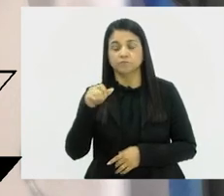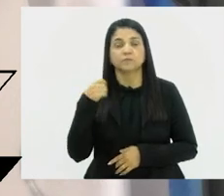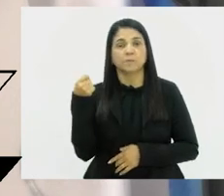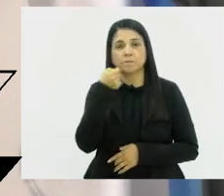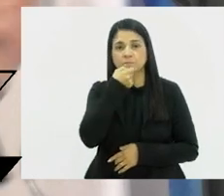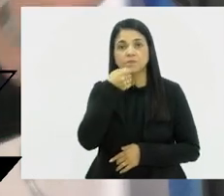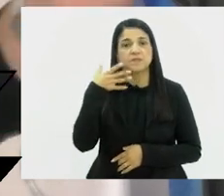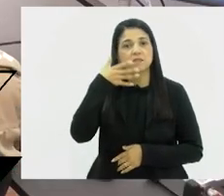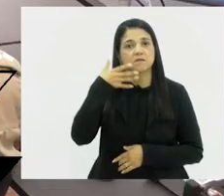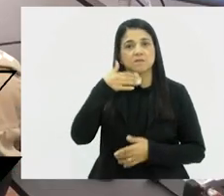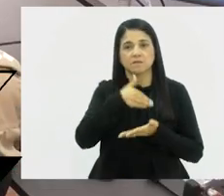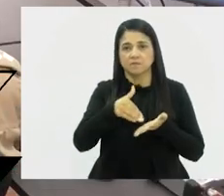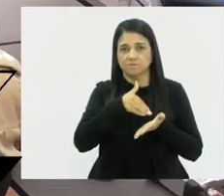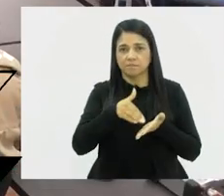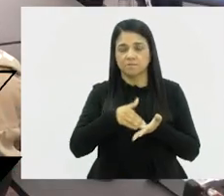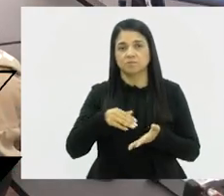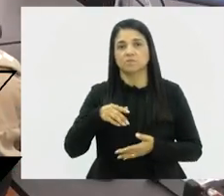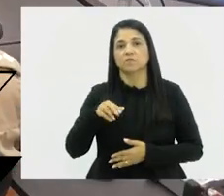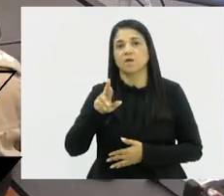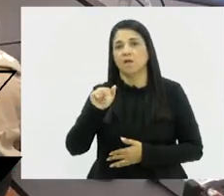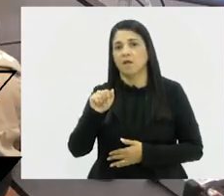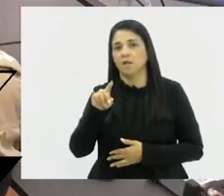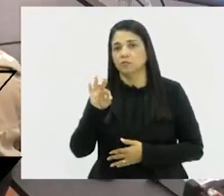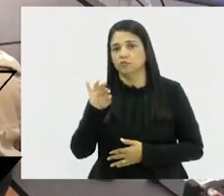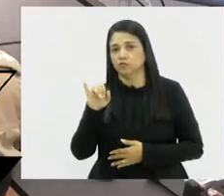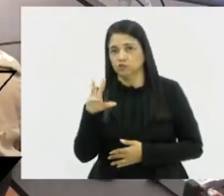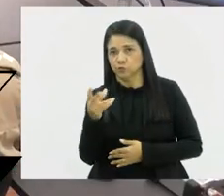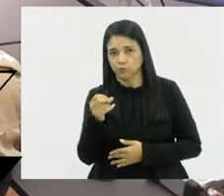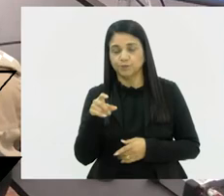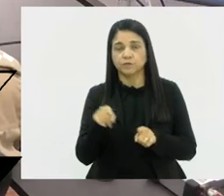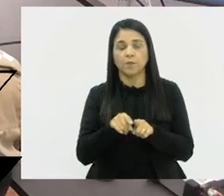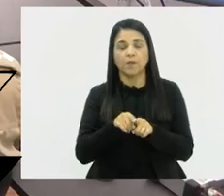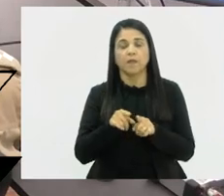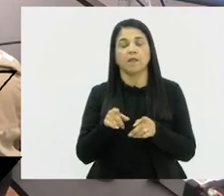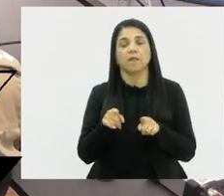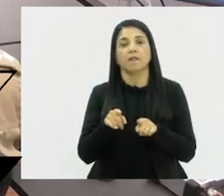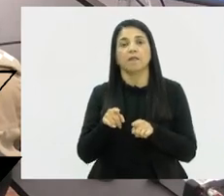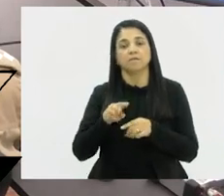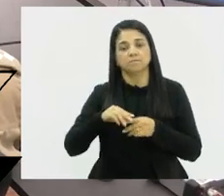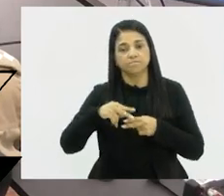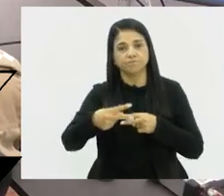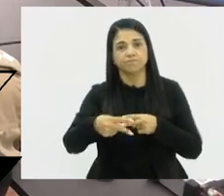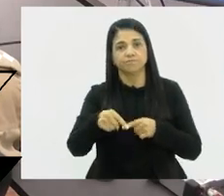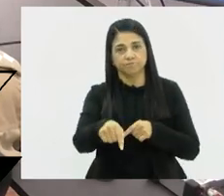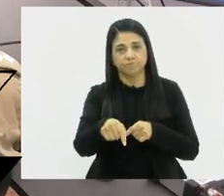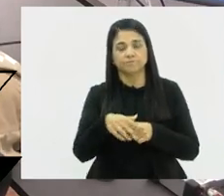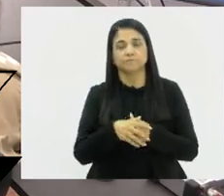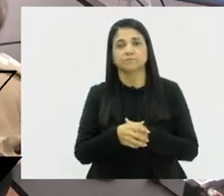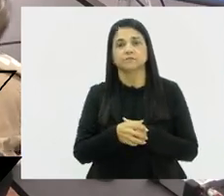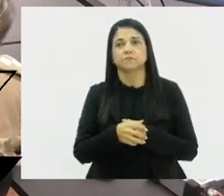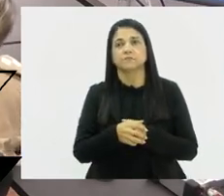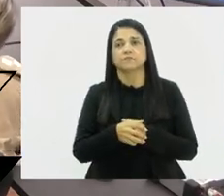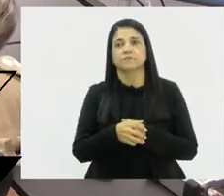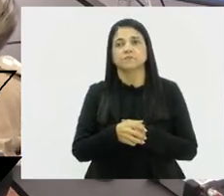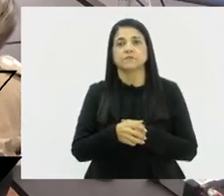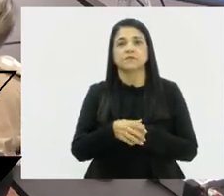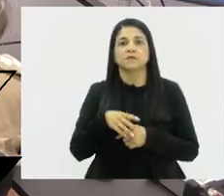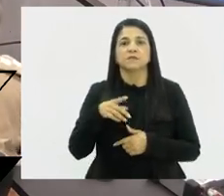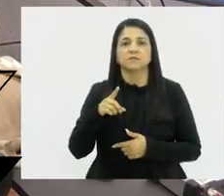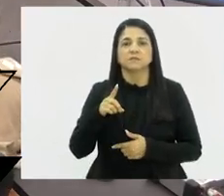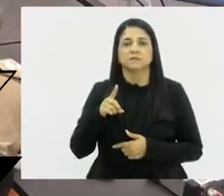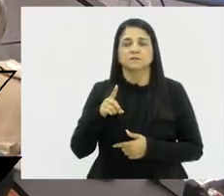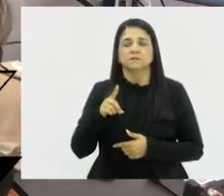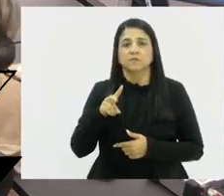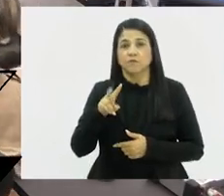Ratinho, depois, se Vossa Excelência quiser fazer uso da palavra também, na sequência para o Dr. Reinaldo Veloso, Denise